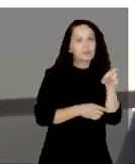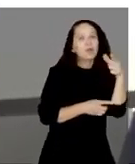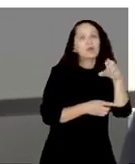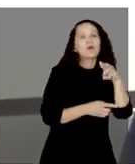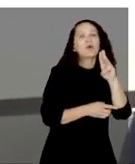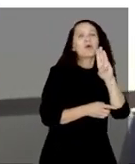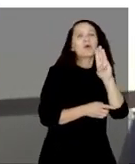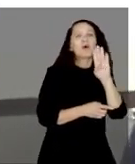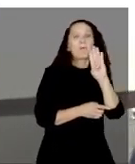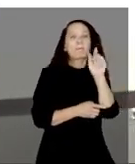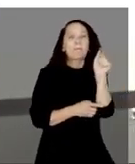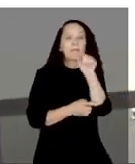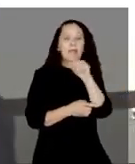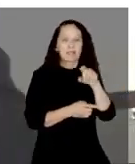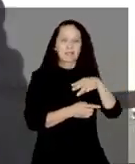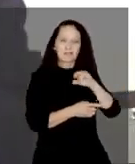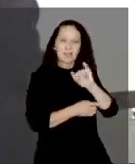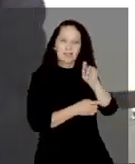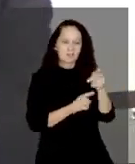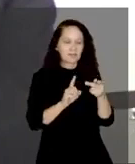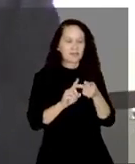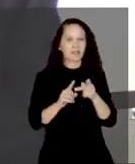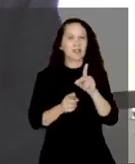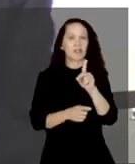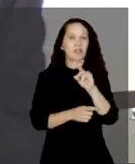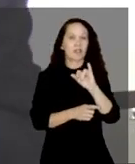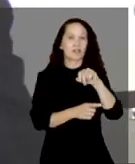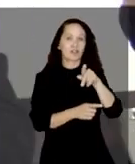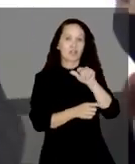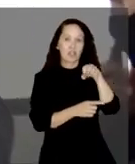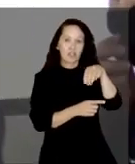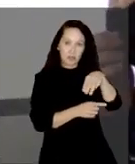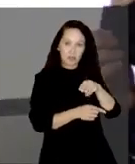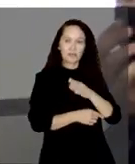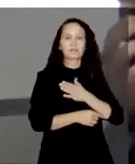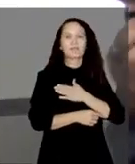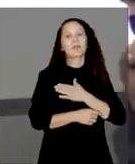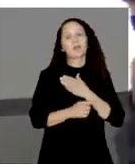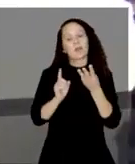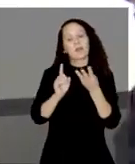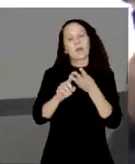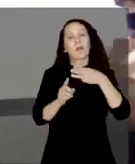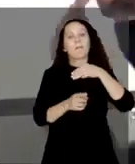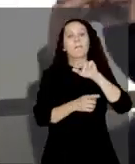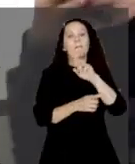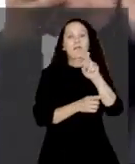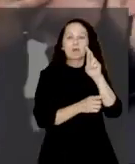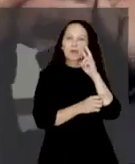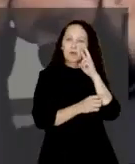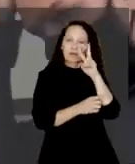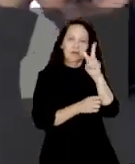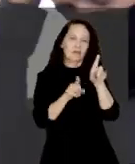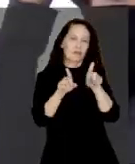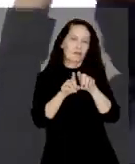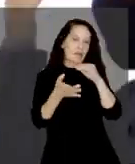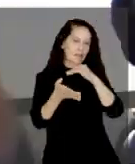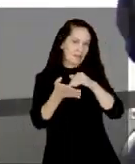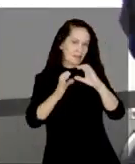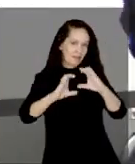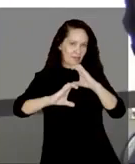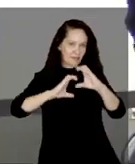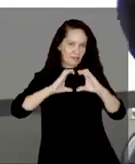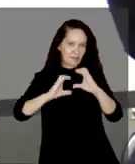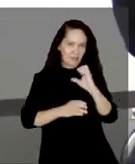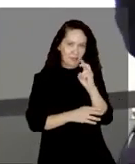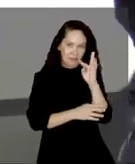o presidente do Sindicato dos Trabalhadores da Saúde, e aqui o Sapão também, sindicato, vice-presidente do